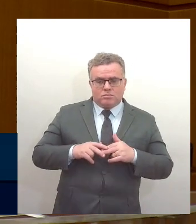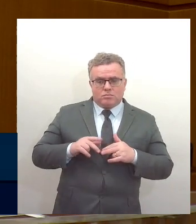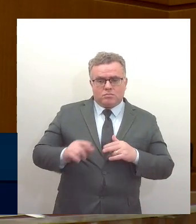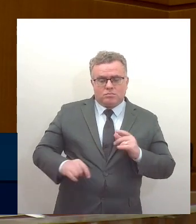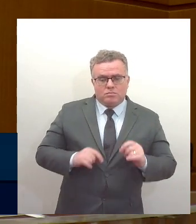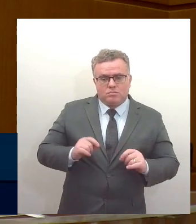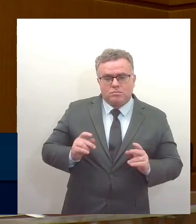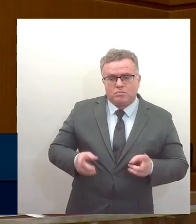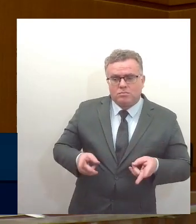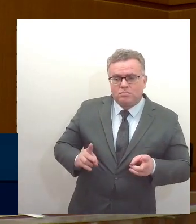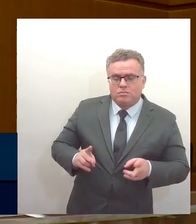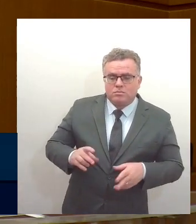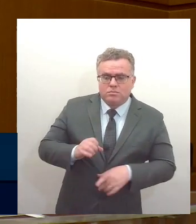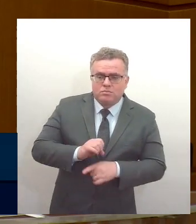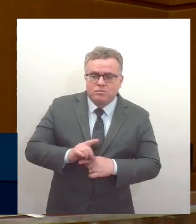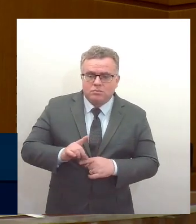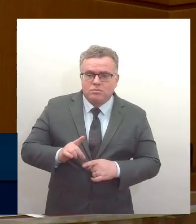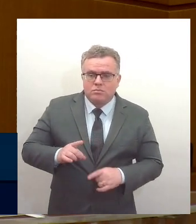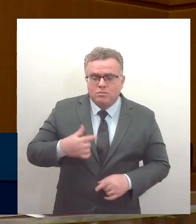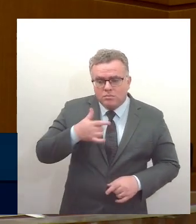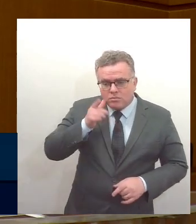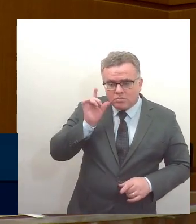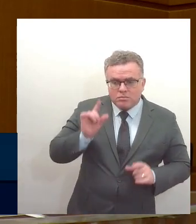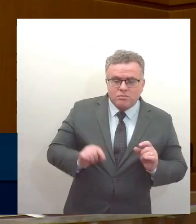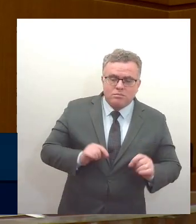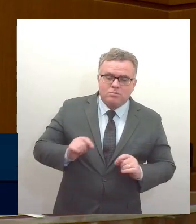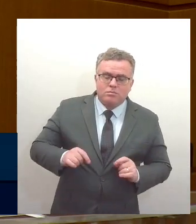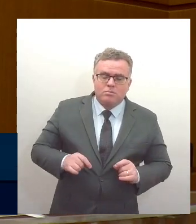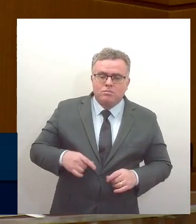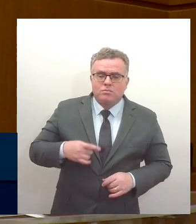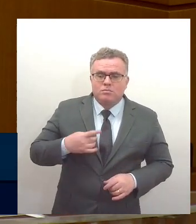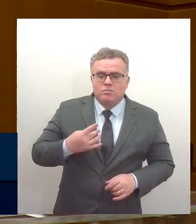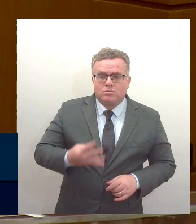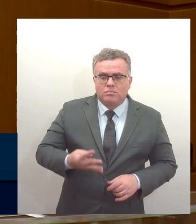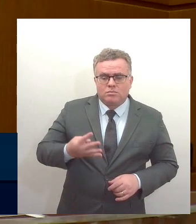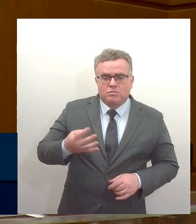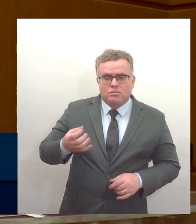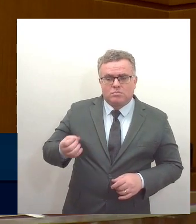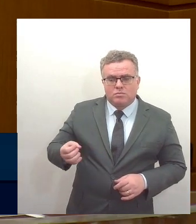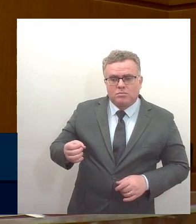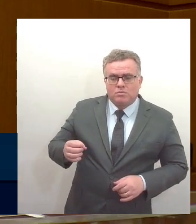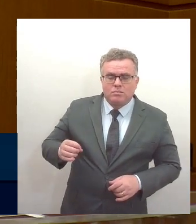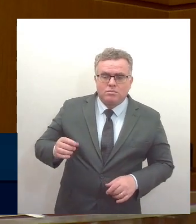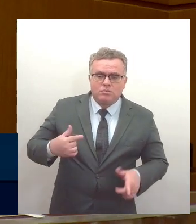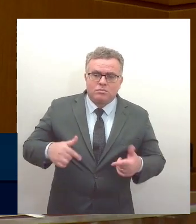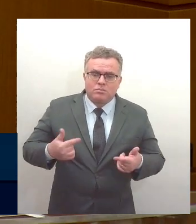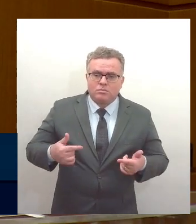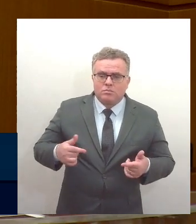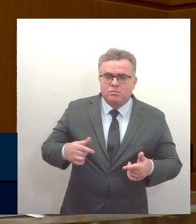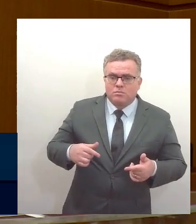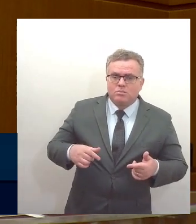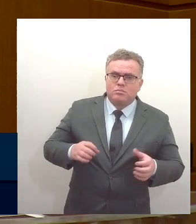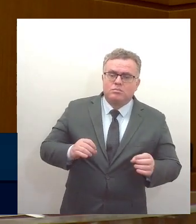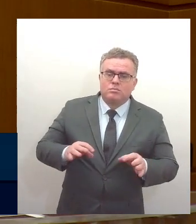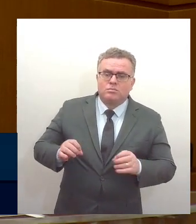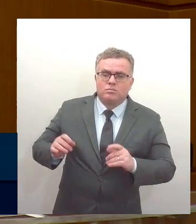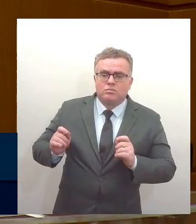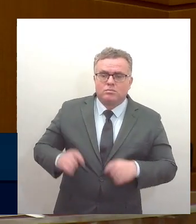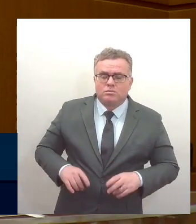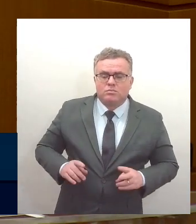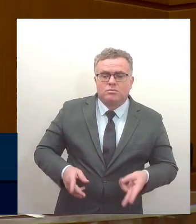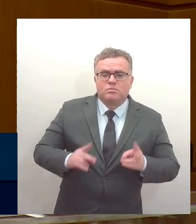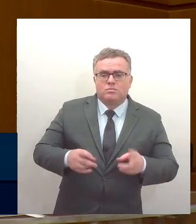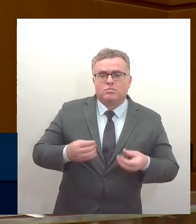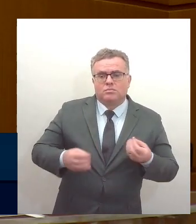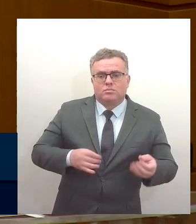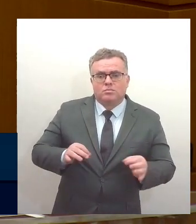a 40ª obra da educação. Foi inaugurada a quadra de esportes do Centro de Referência da Educação de Jovens e